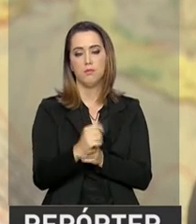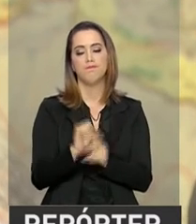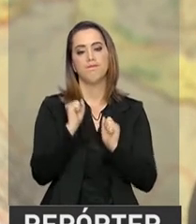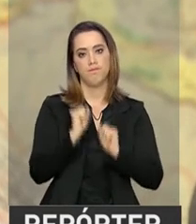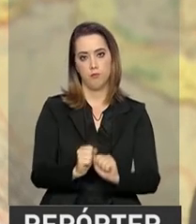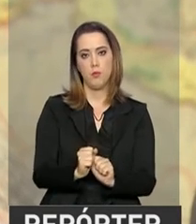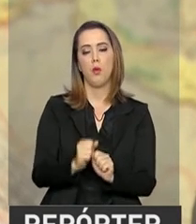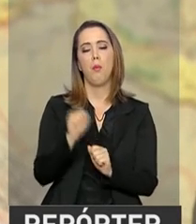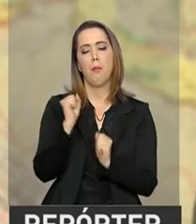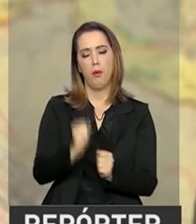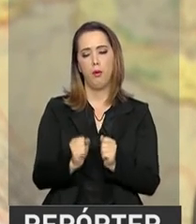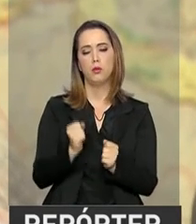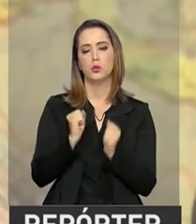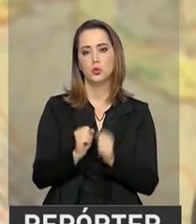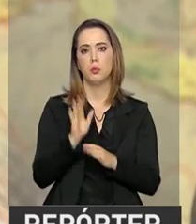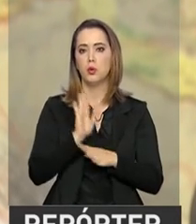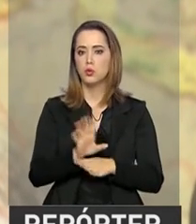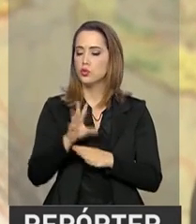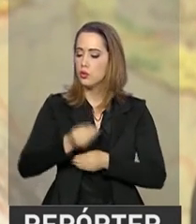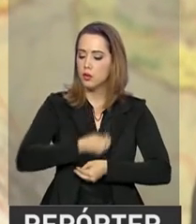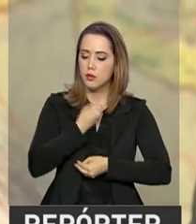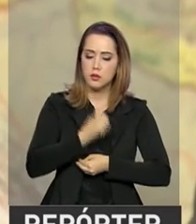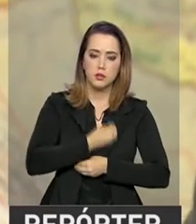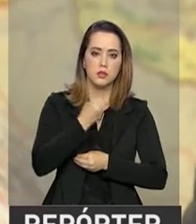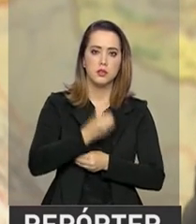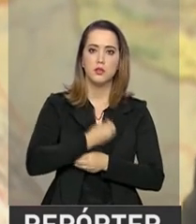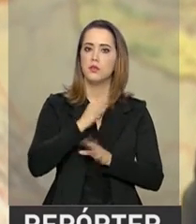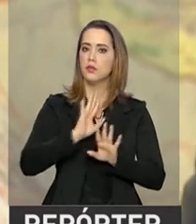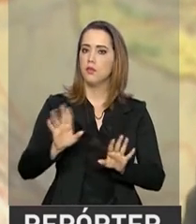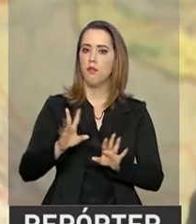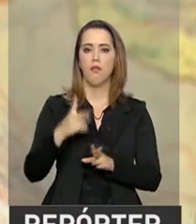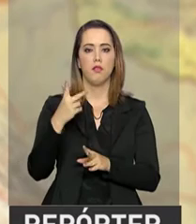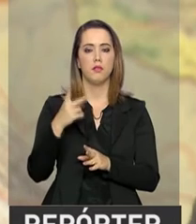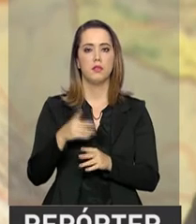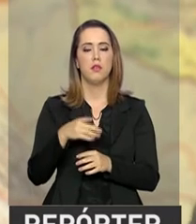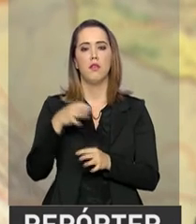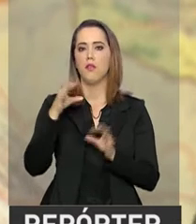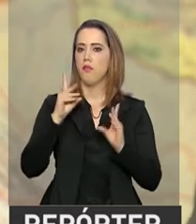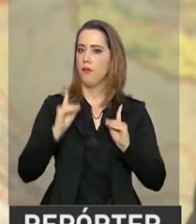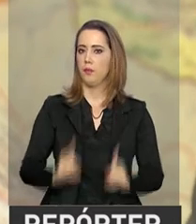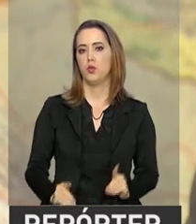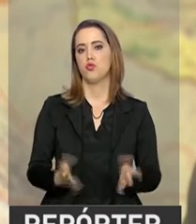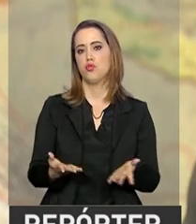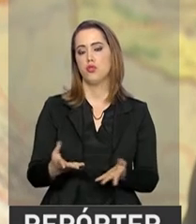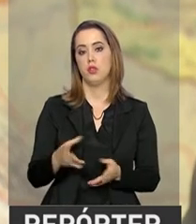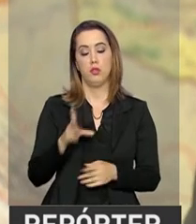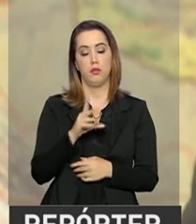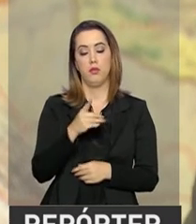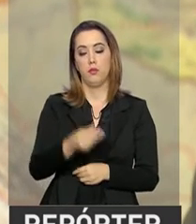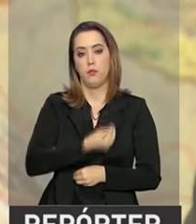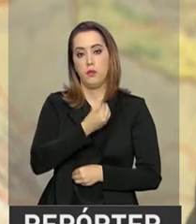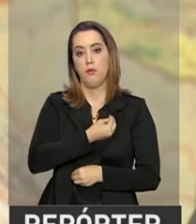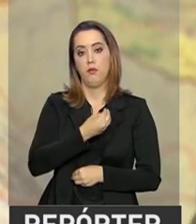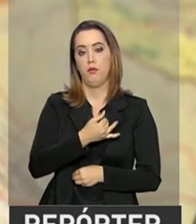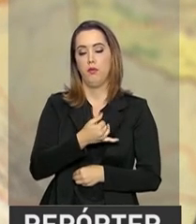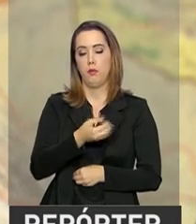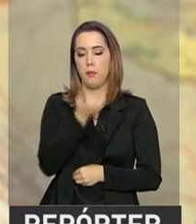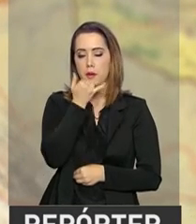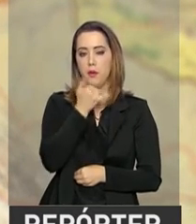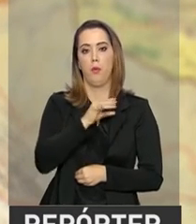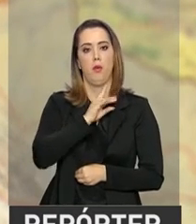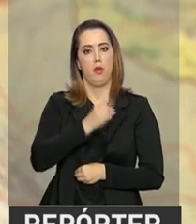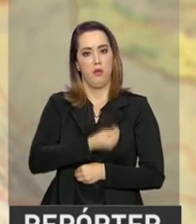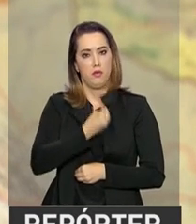permaneceram é eles podem viver vamos assistir uma vida digna o nosso país e caso